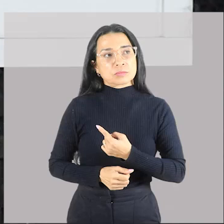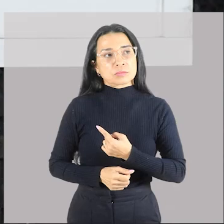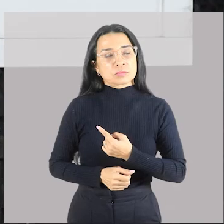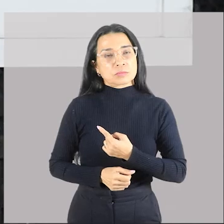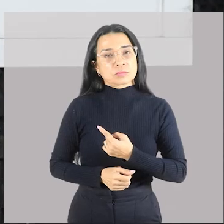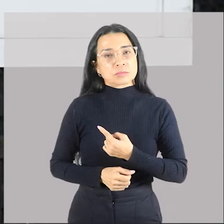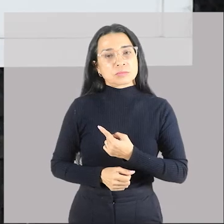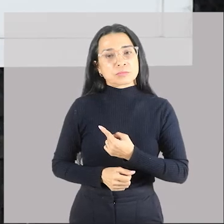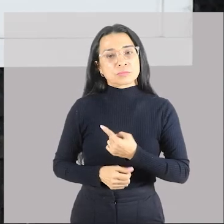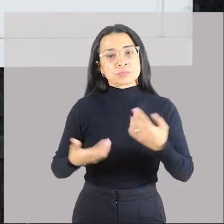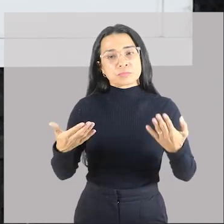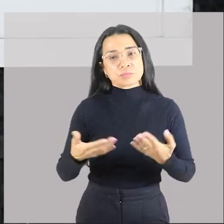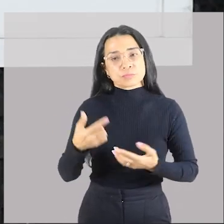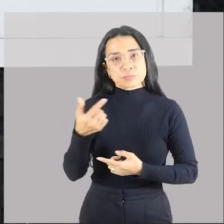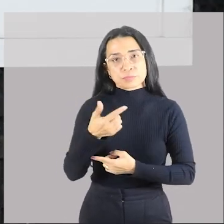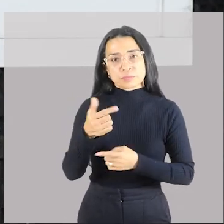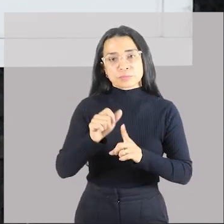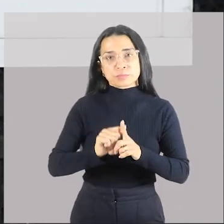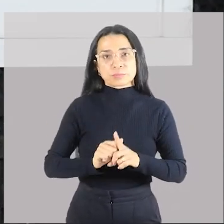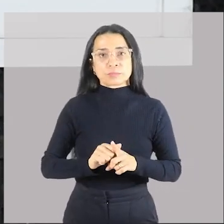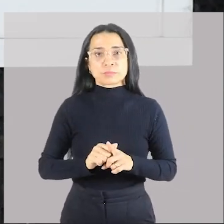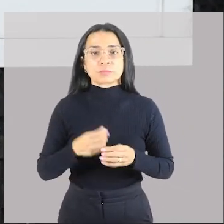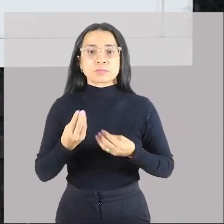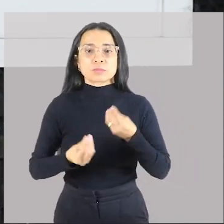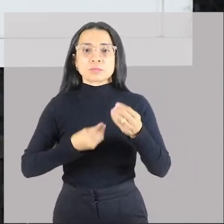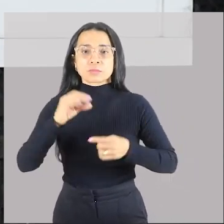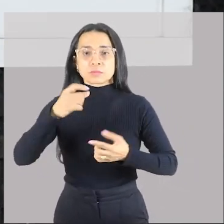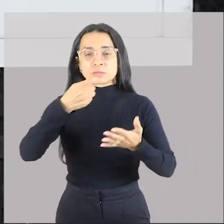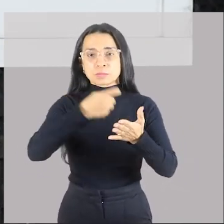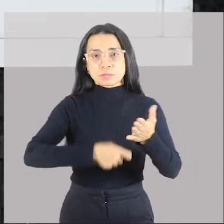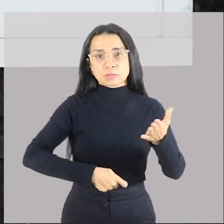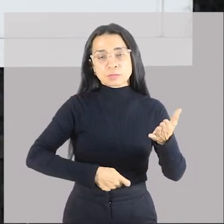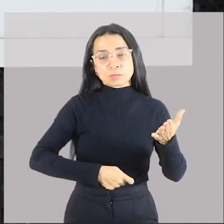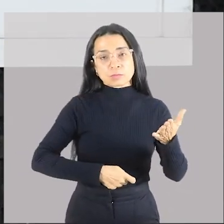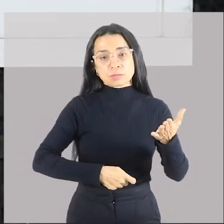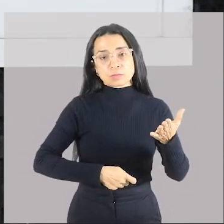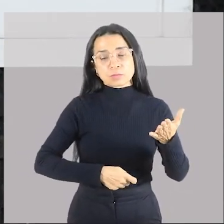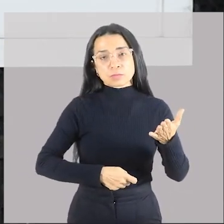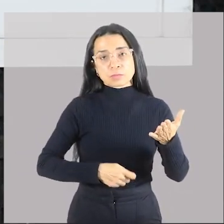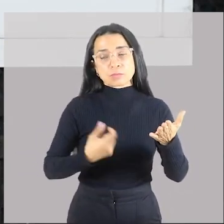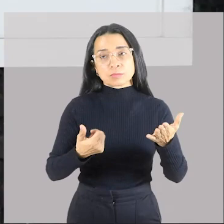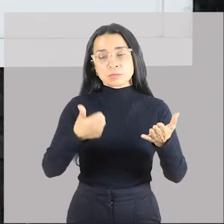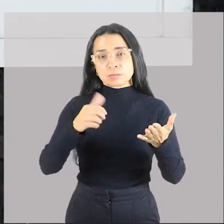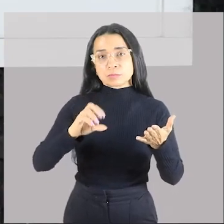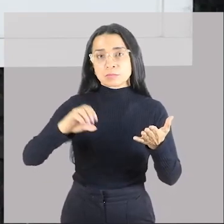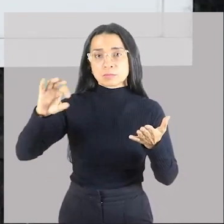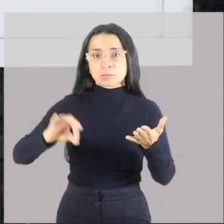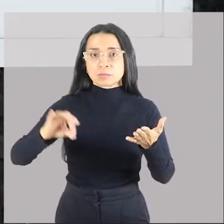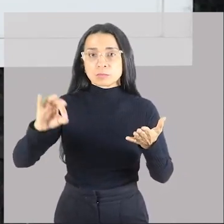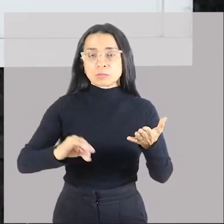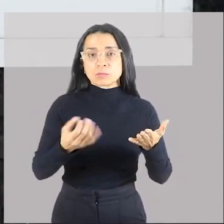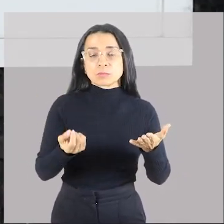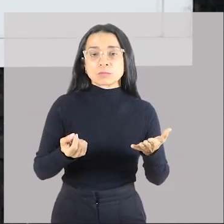mês, segundo mês. Ora, como a taxa é de 10%